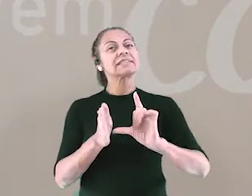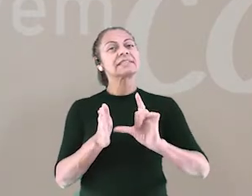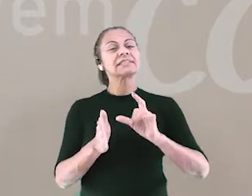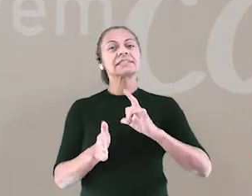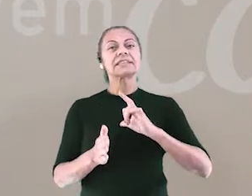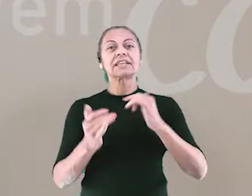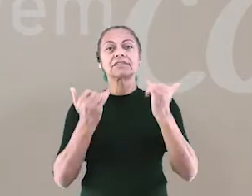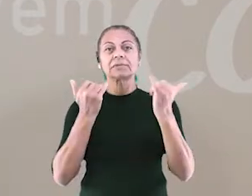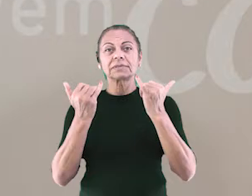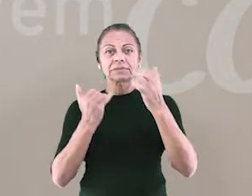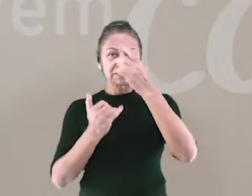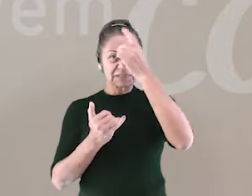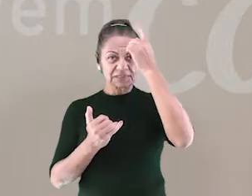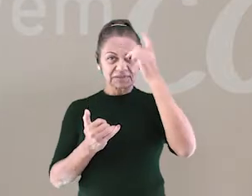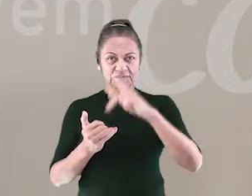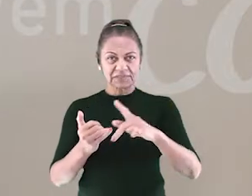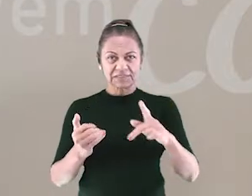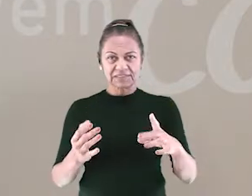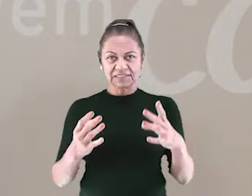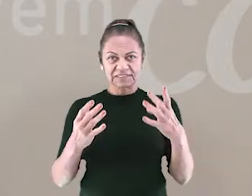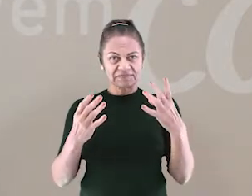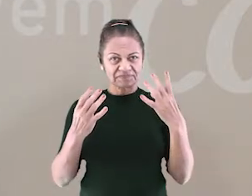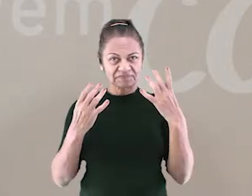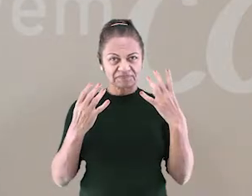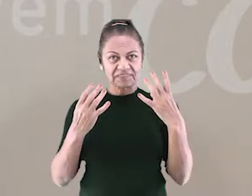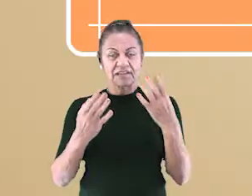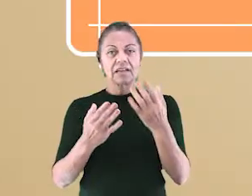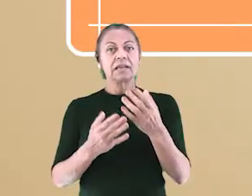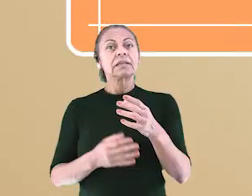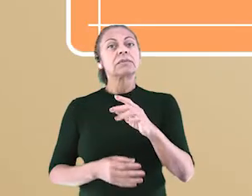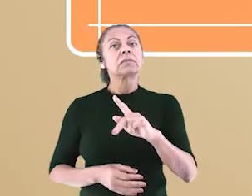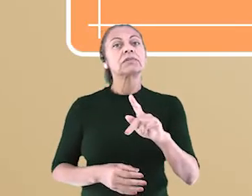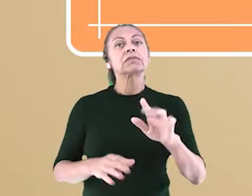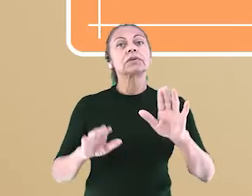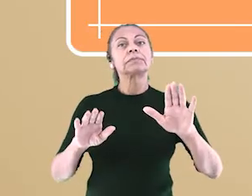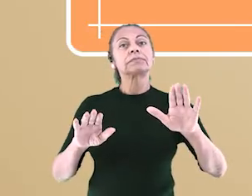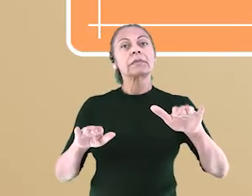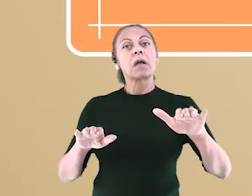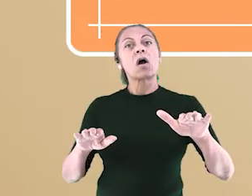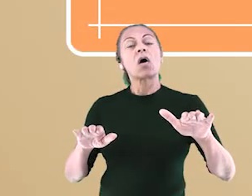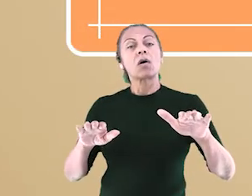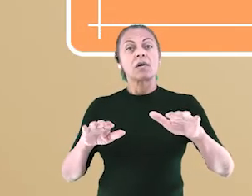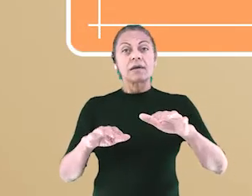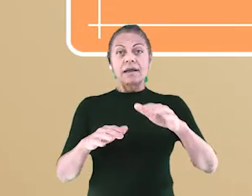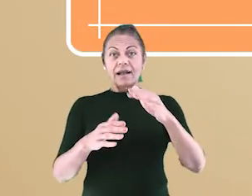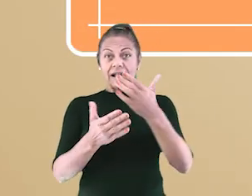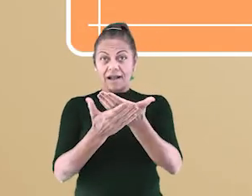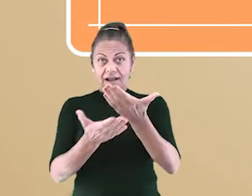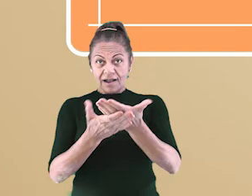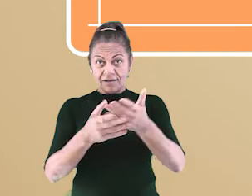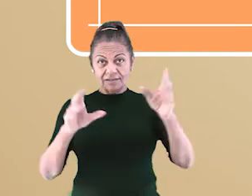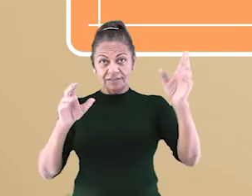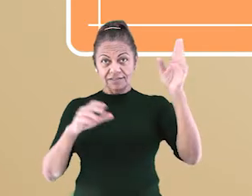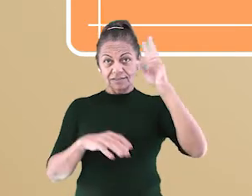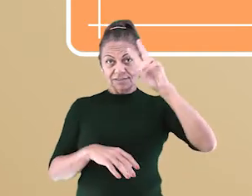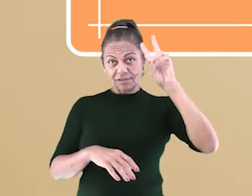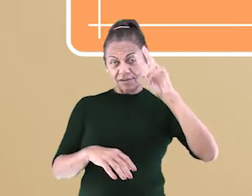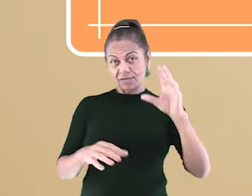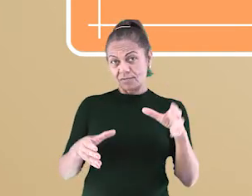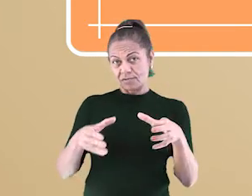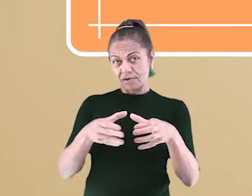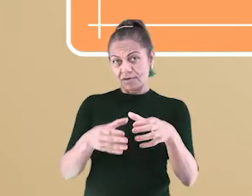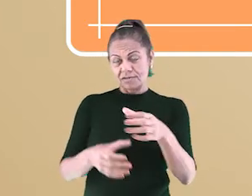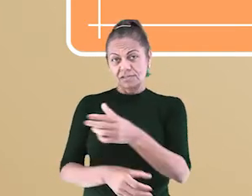deixar algumas informações para os professores que acompanham essa aula. Professores, essa é uma aula de História para o segundo